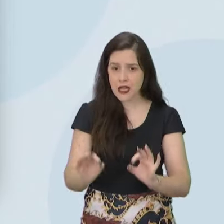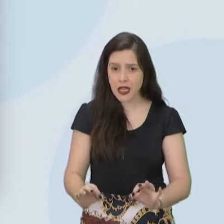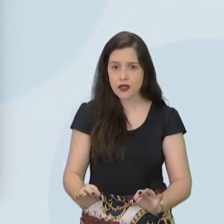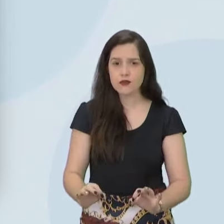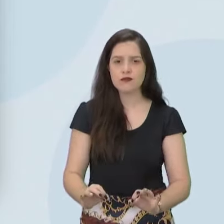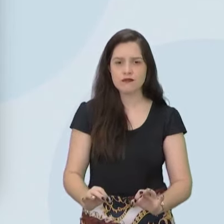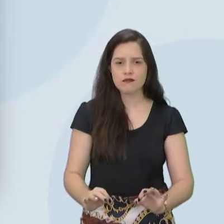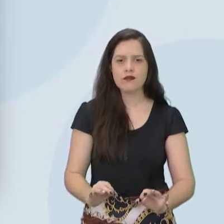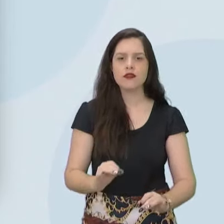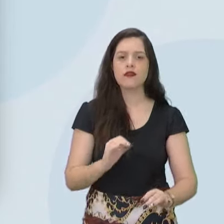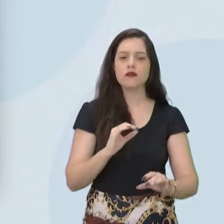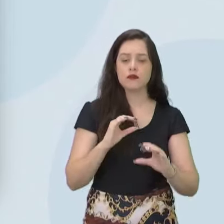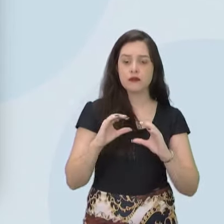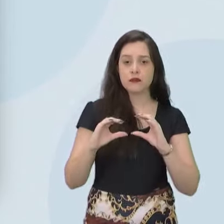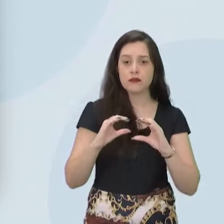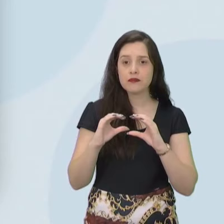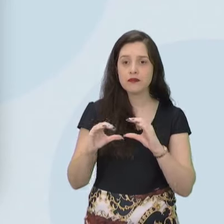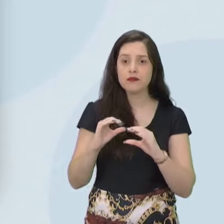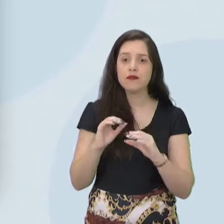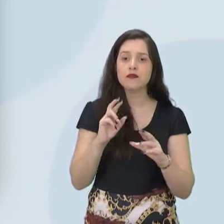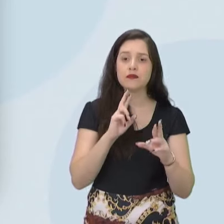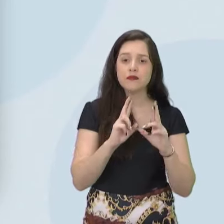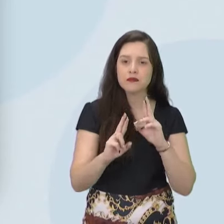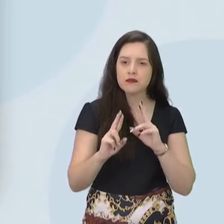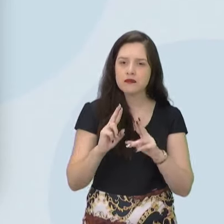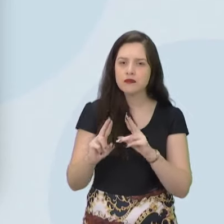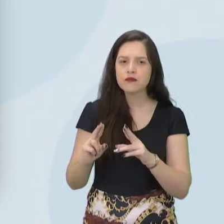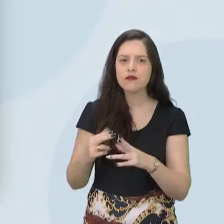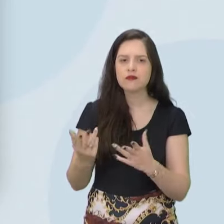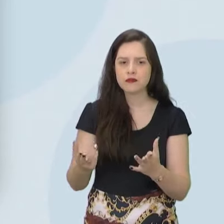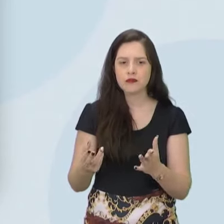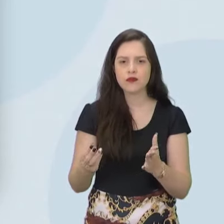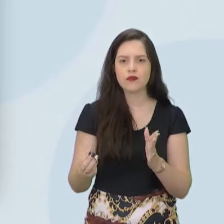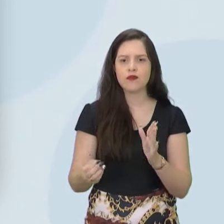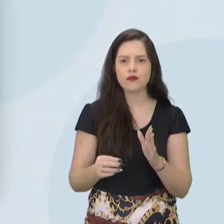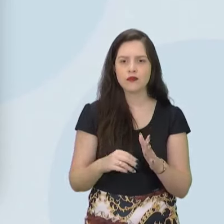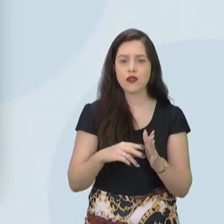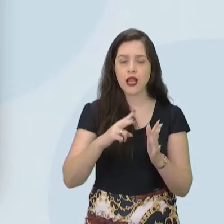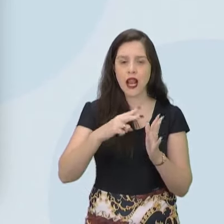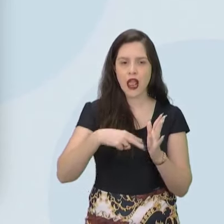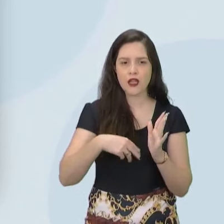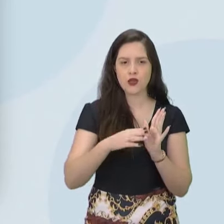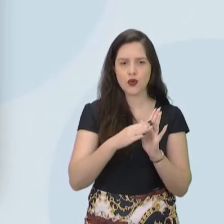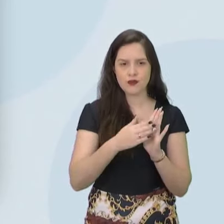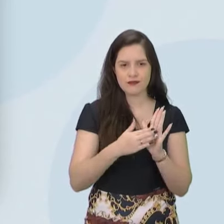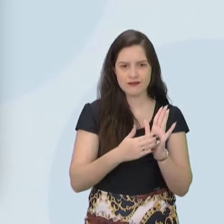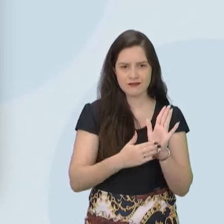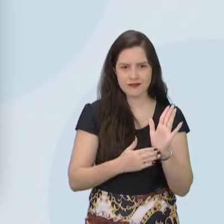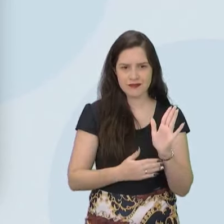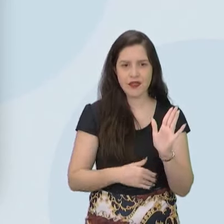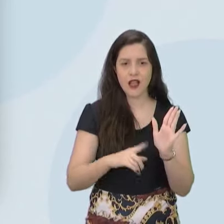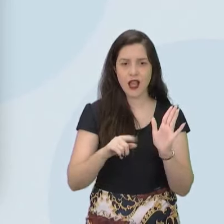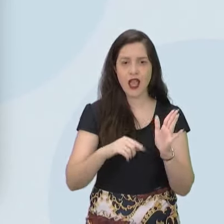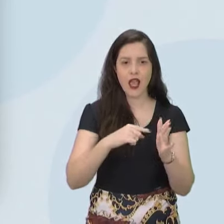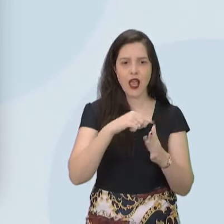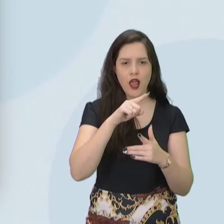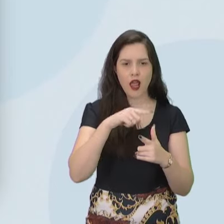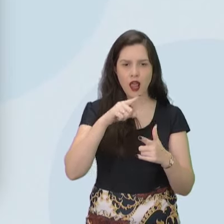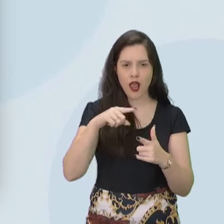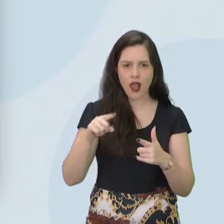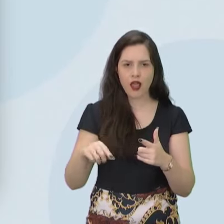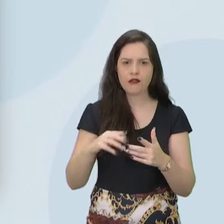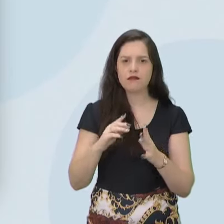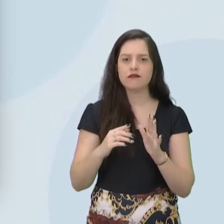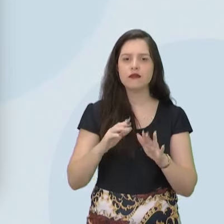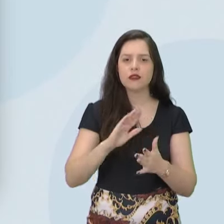diferentes fontes e comunicar os resultados por meio de relatórios contendo gráficos e interpretação das medidas